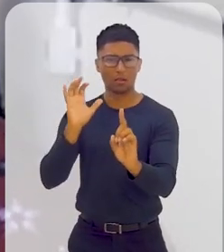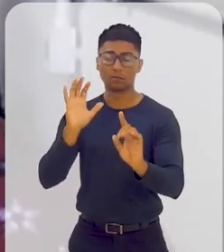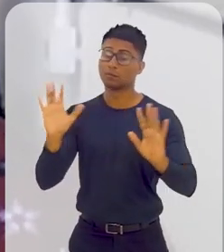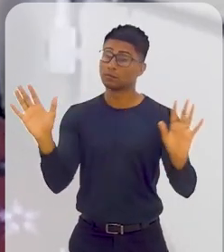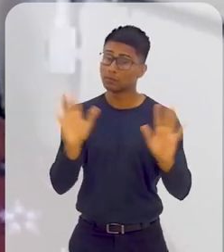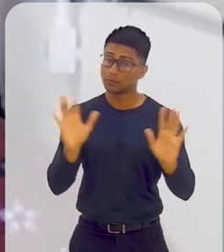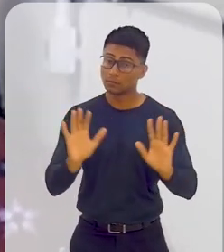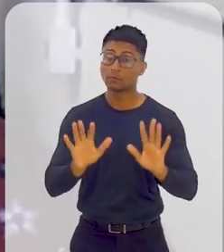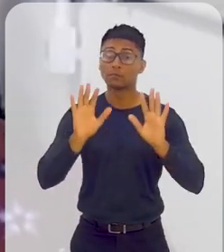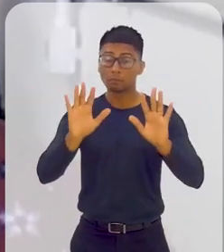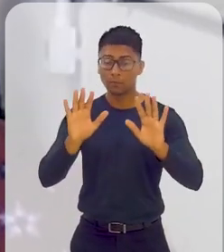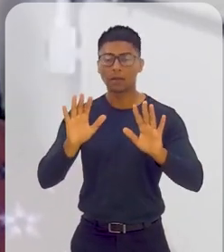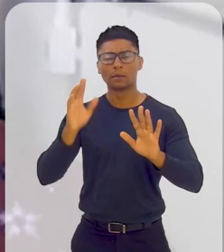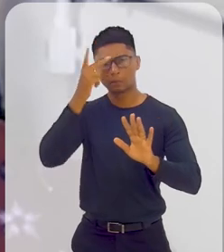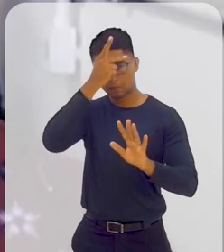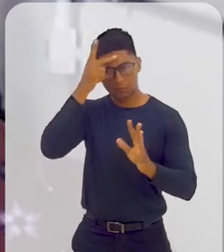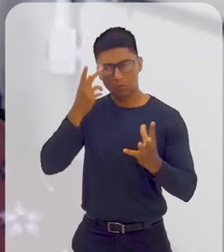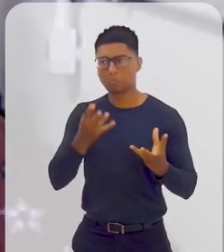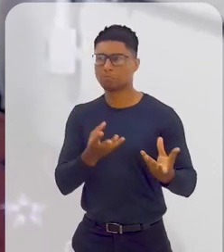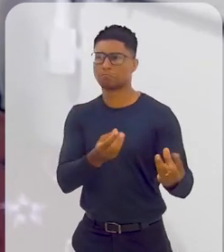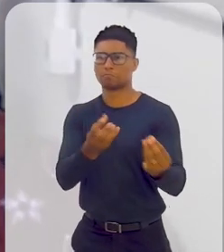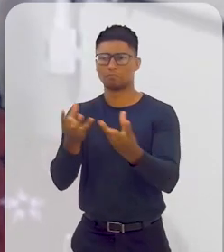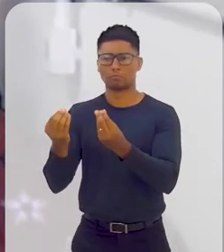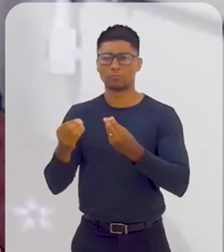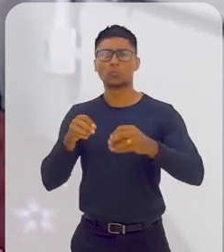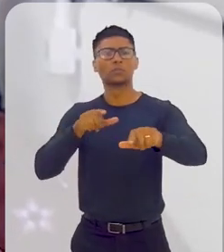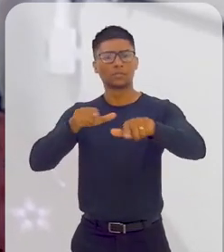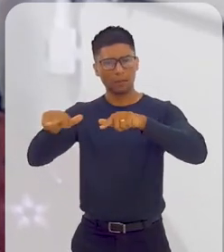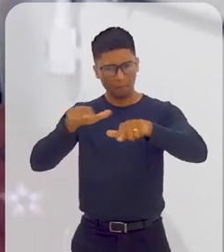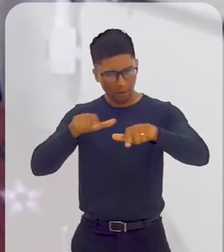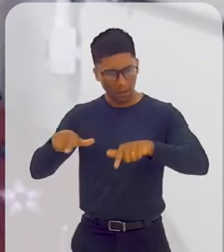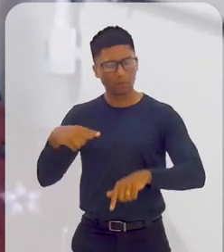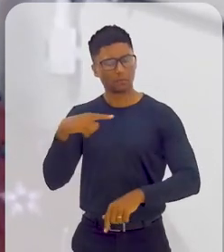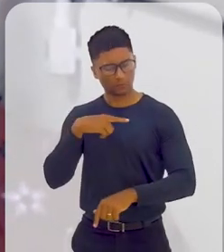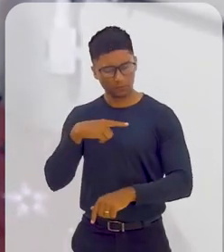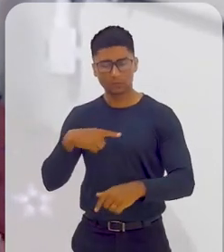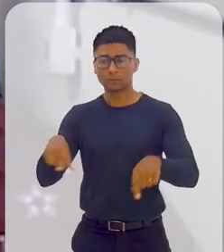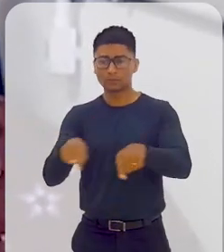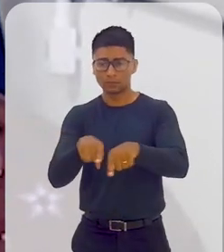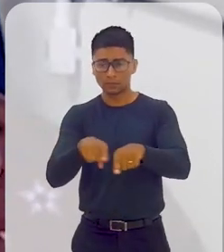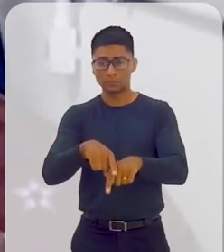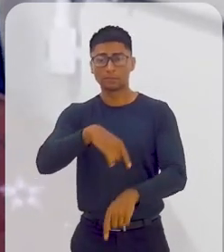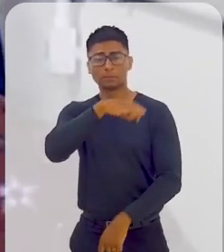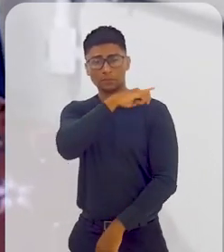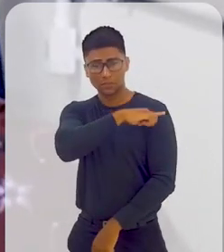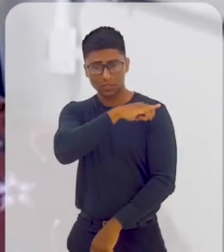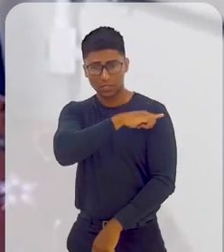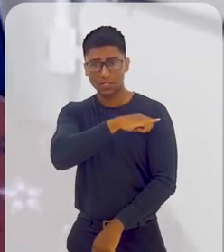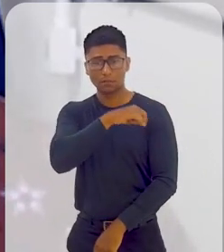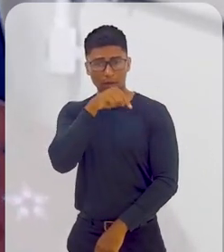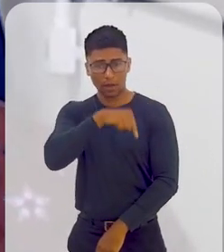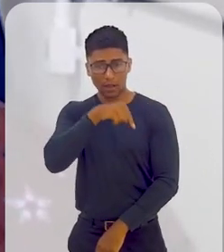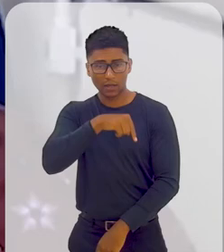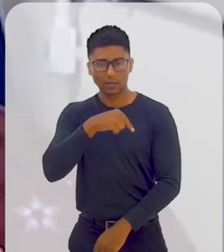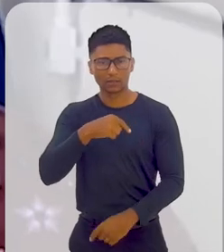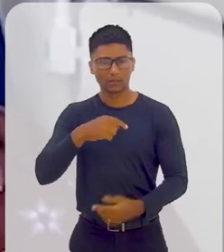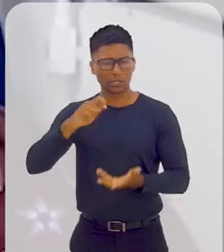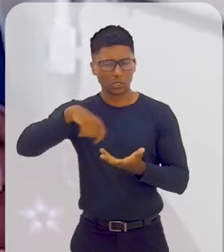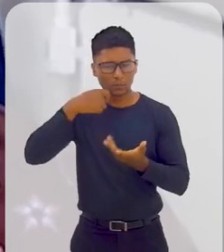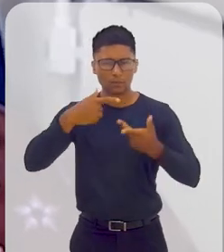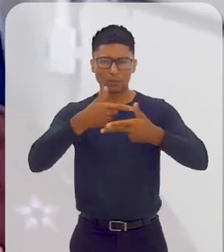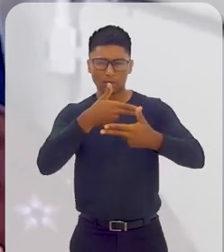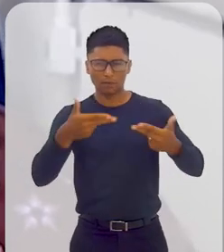de obra e no abastecimento da população do Rio de Janeiro, especialmente com os hortifrutis grandinos. Então, ela